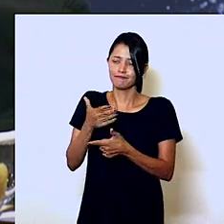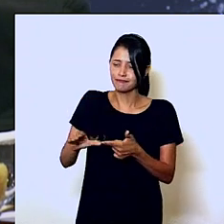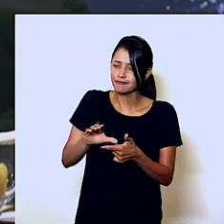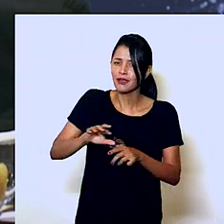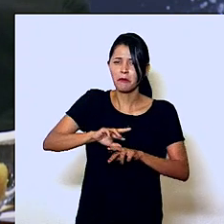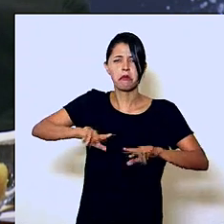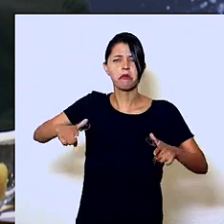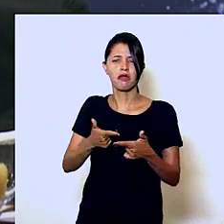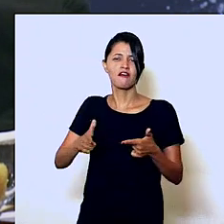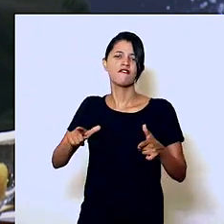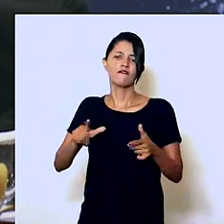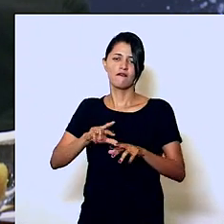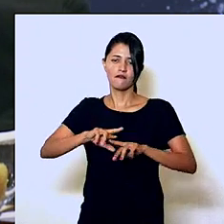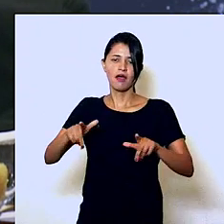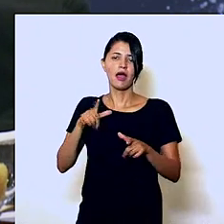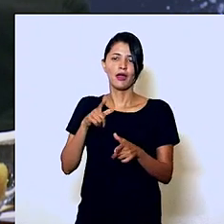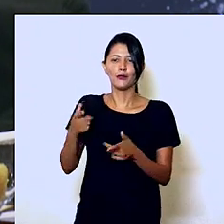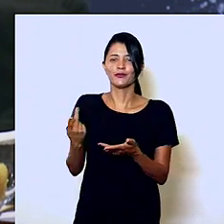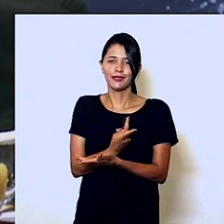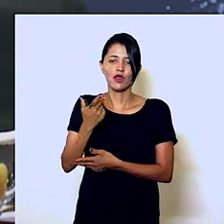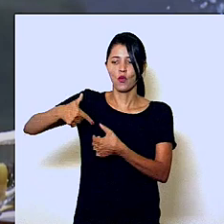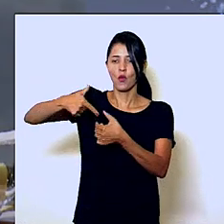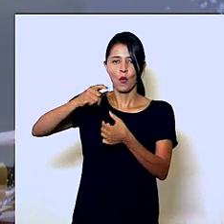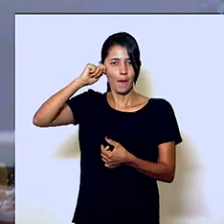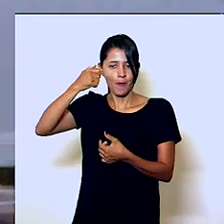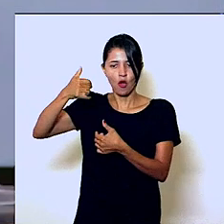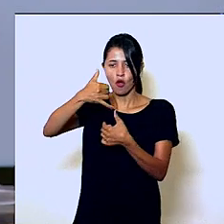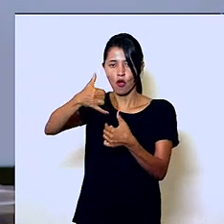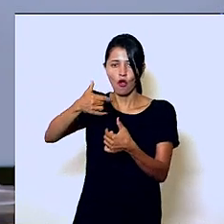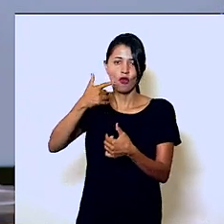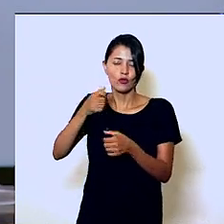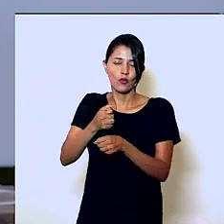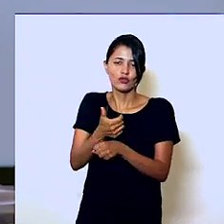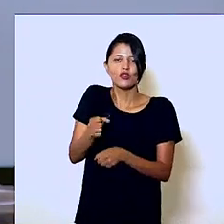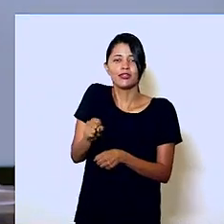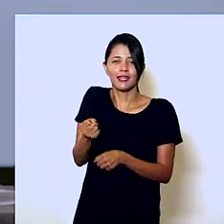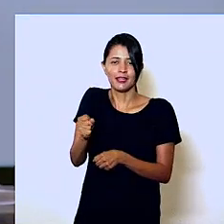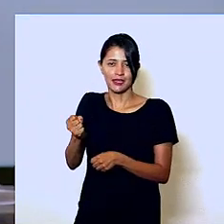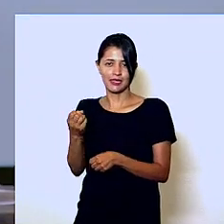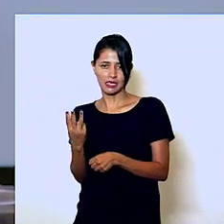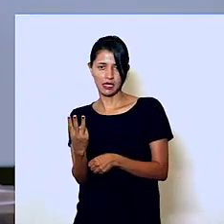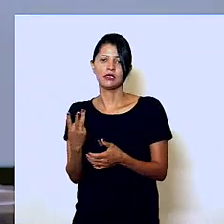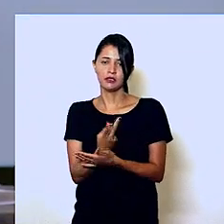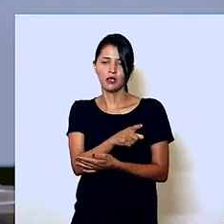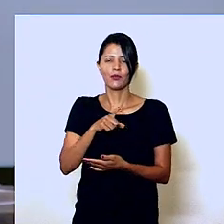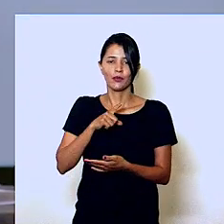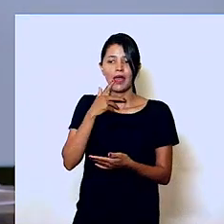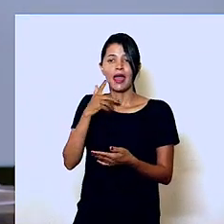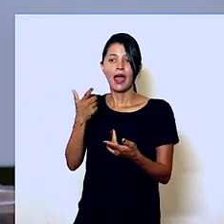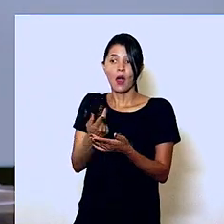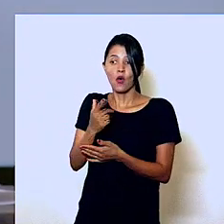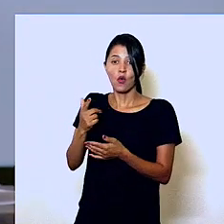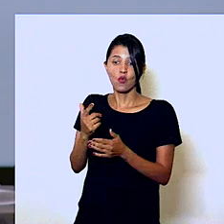choque do petróleo naquele ano de 73. Diante da recessão global, os países avançados passaram a desenvolver